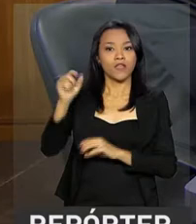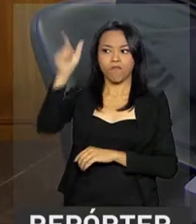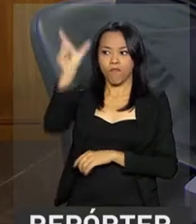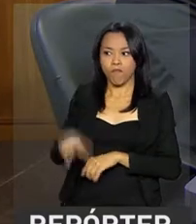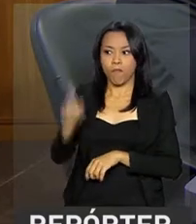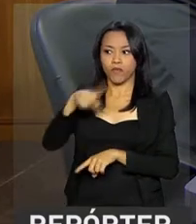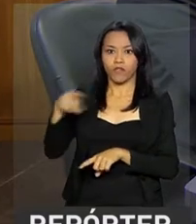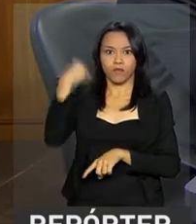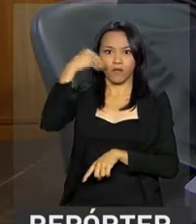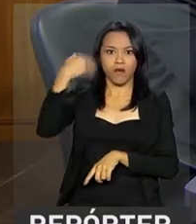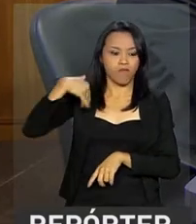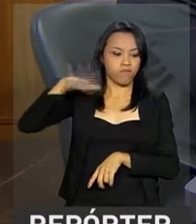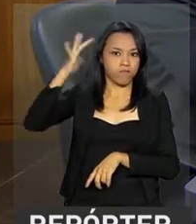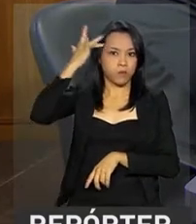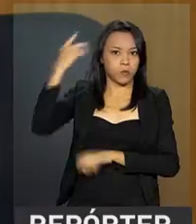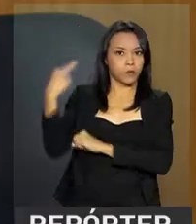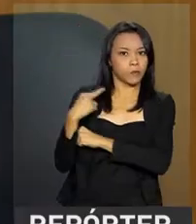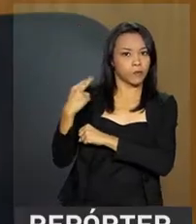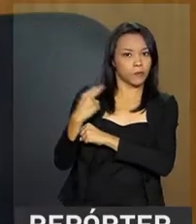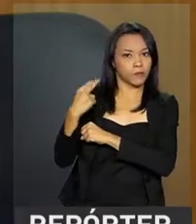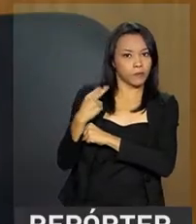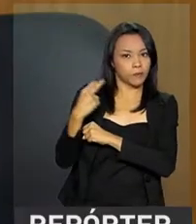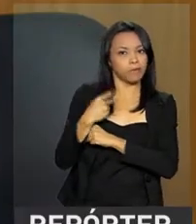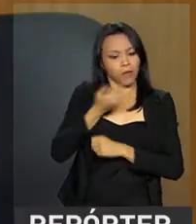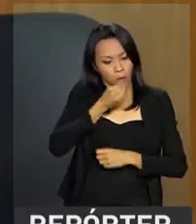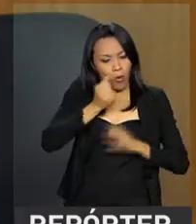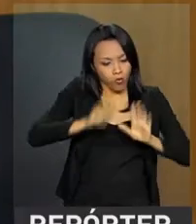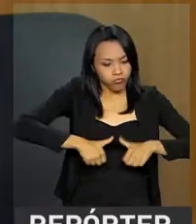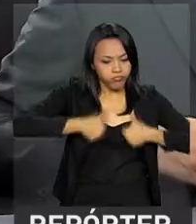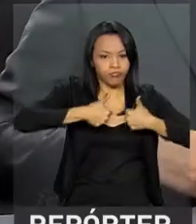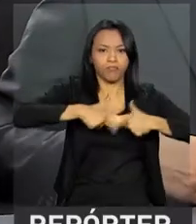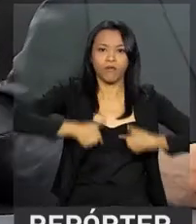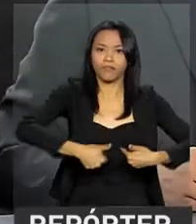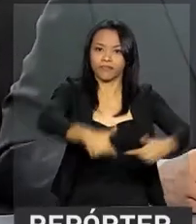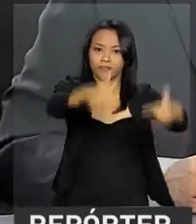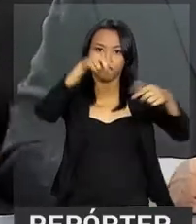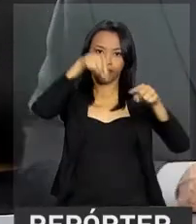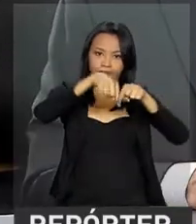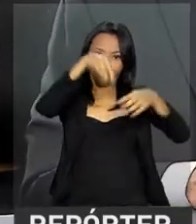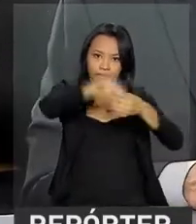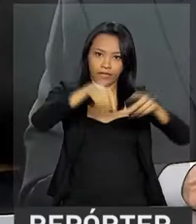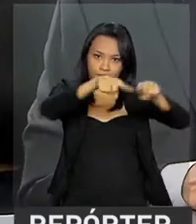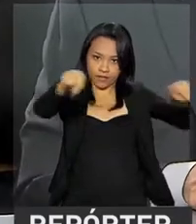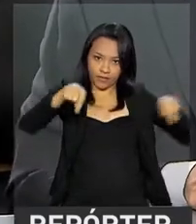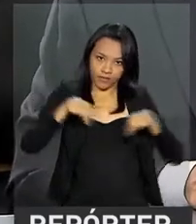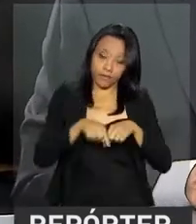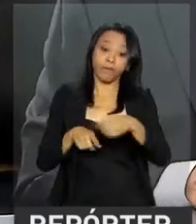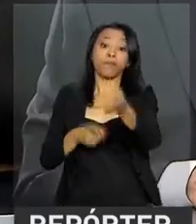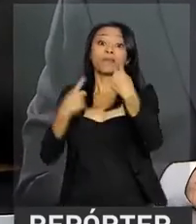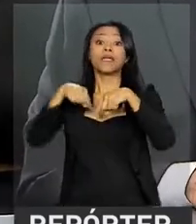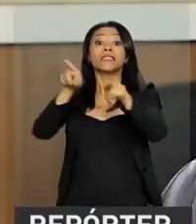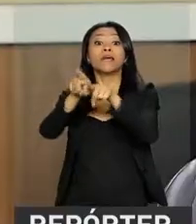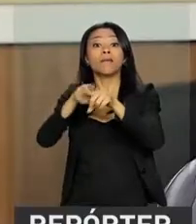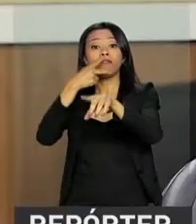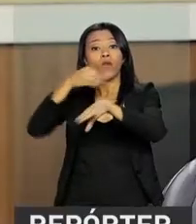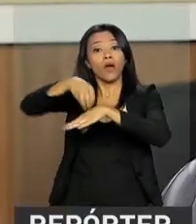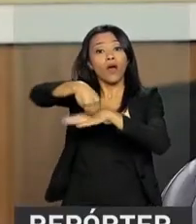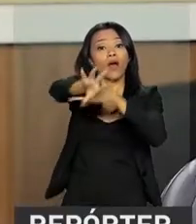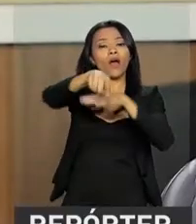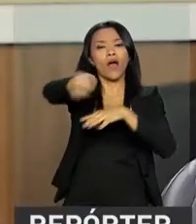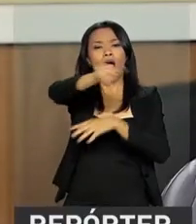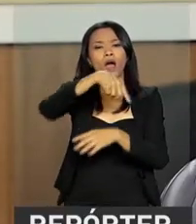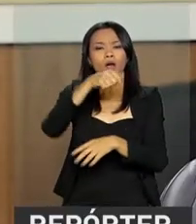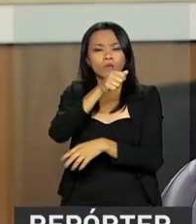mais experiente para que ele possa ter um melhor desempenho. Mendonça Filho mandou um recado aos estudantes que farão